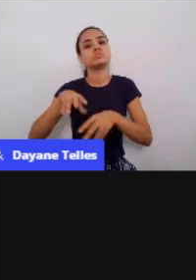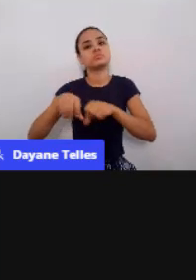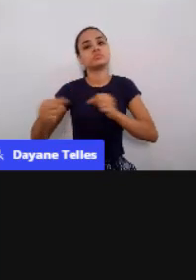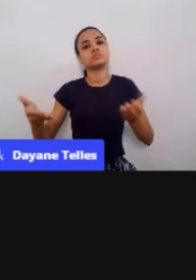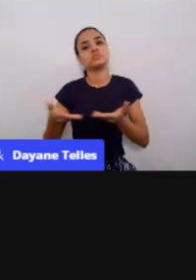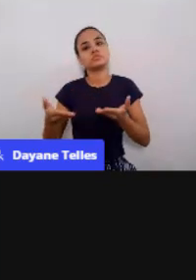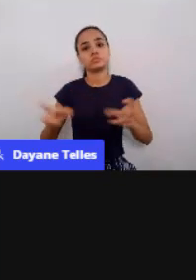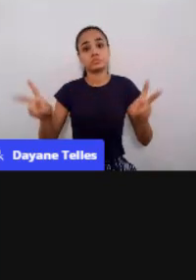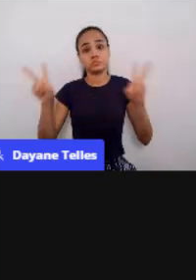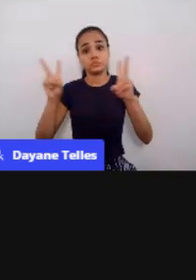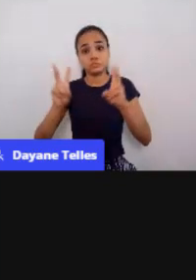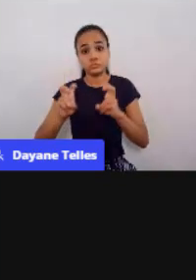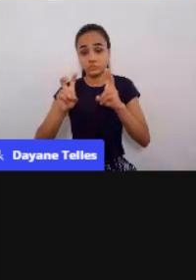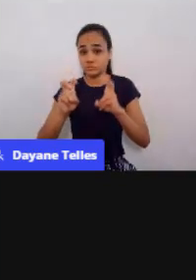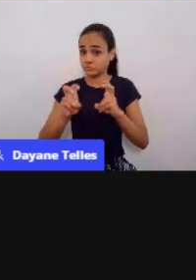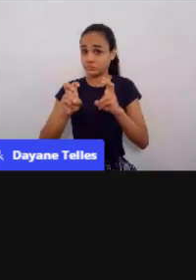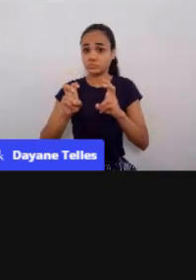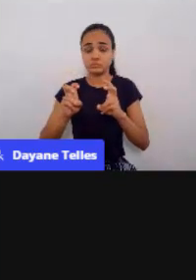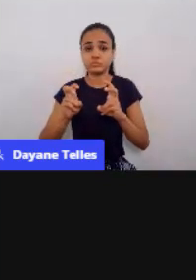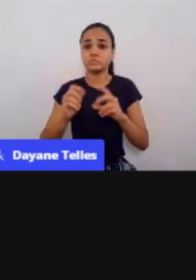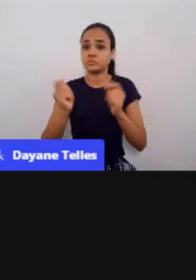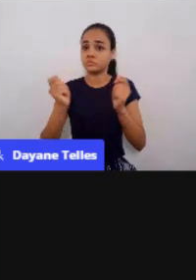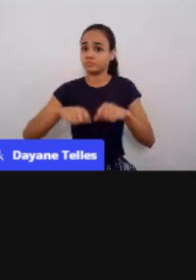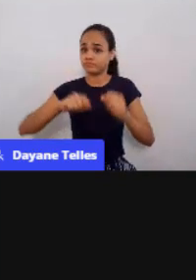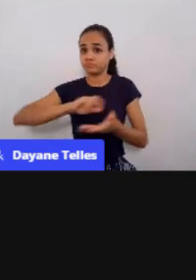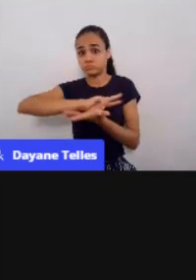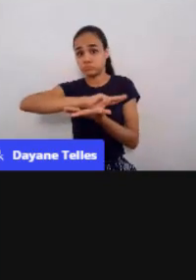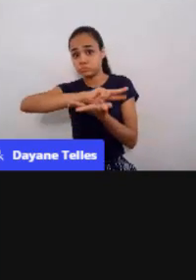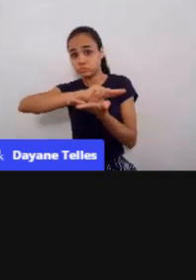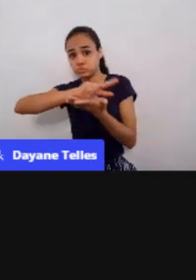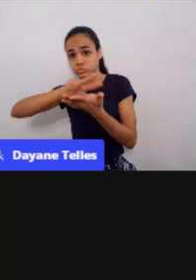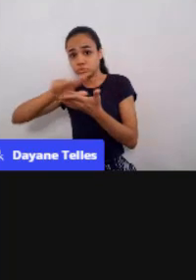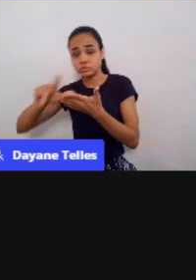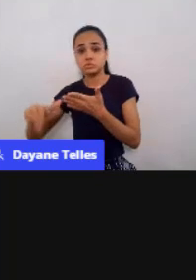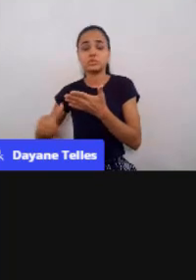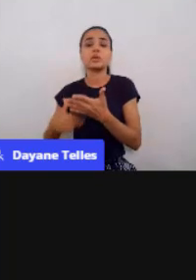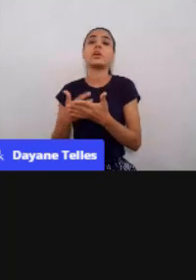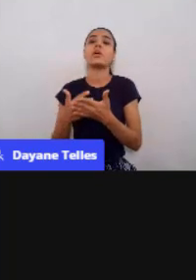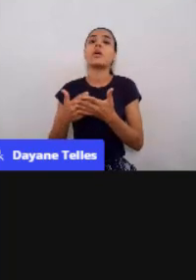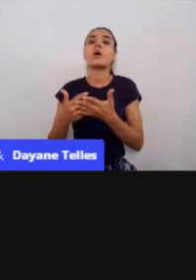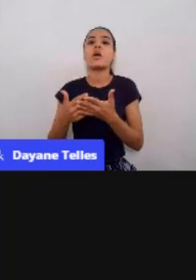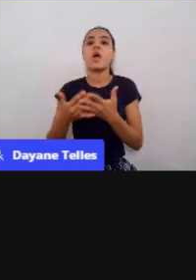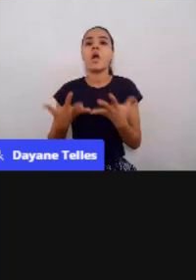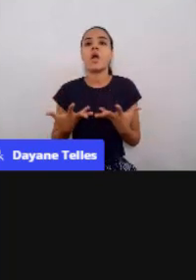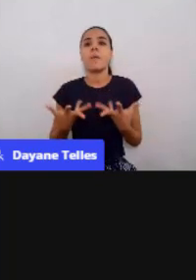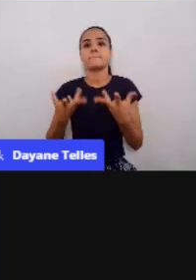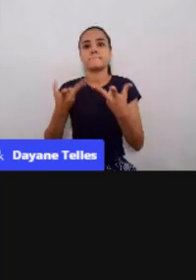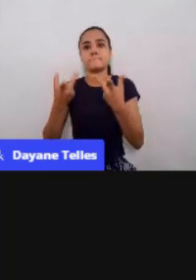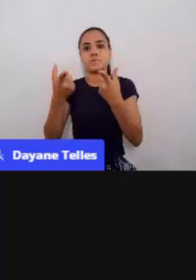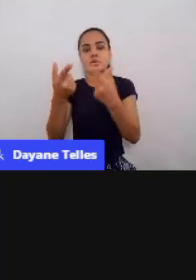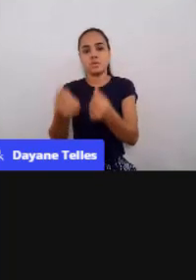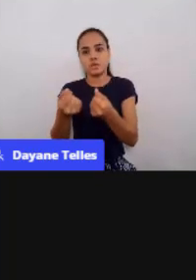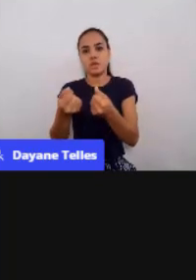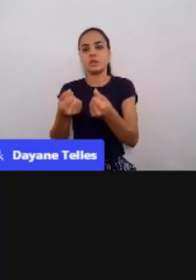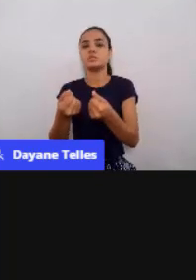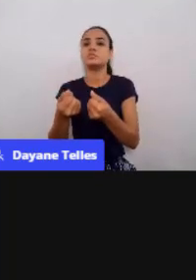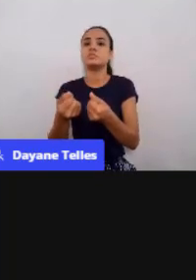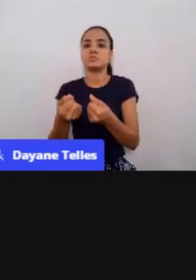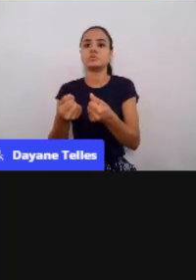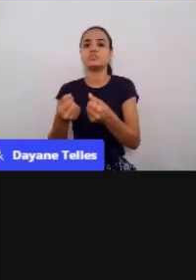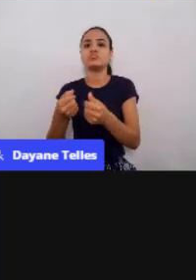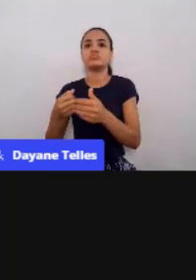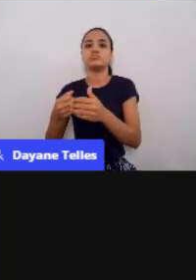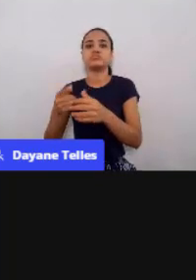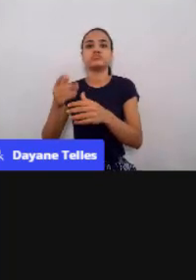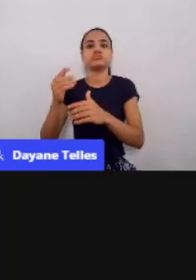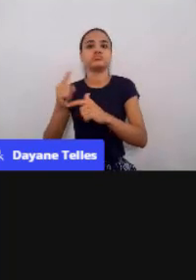para além das habilidades. Um diálogo a partir das questões presentes no caderno base de